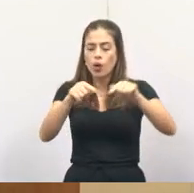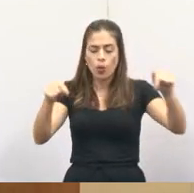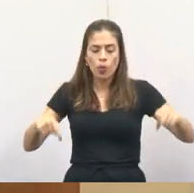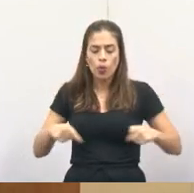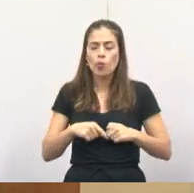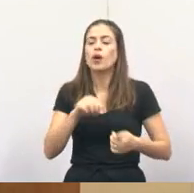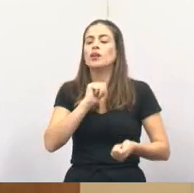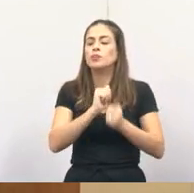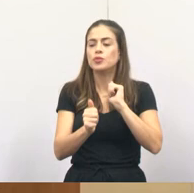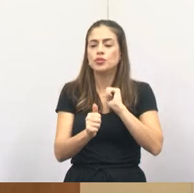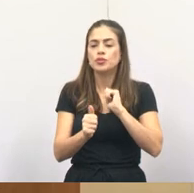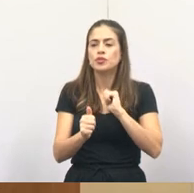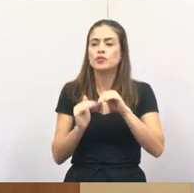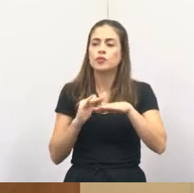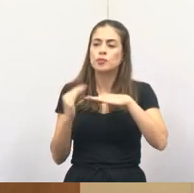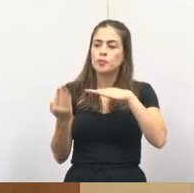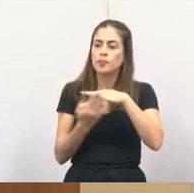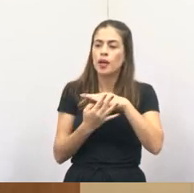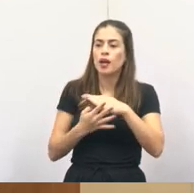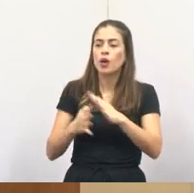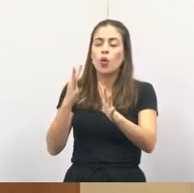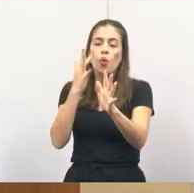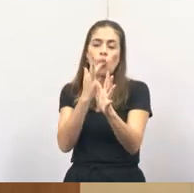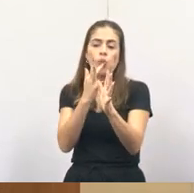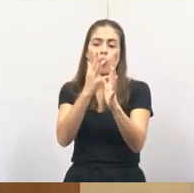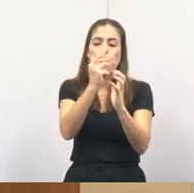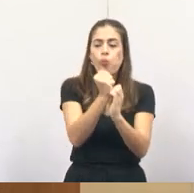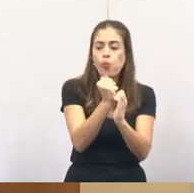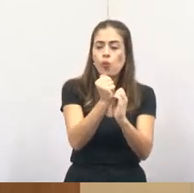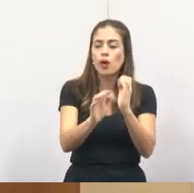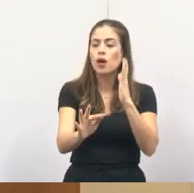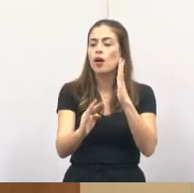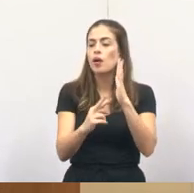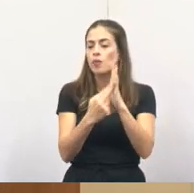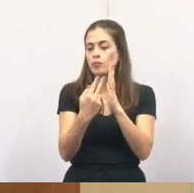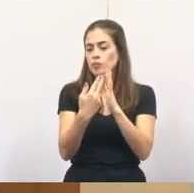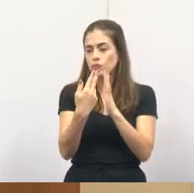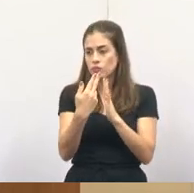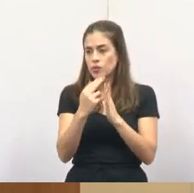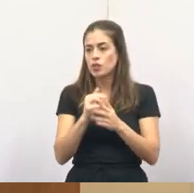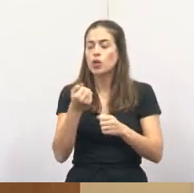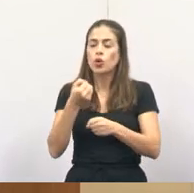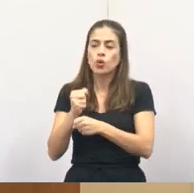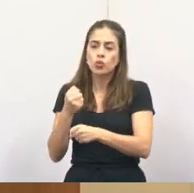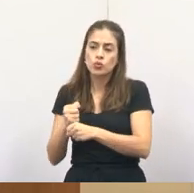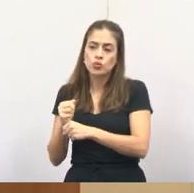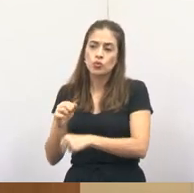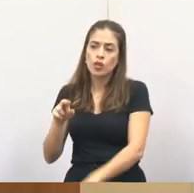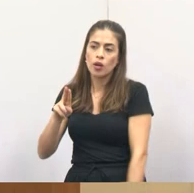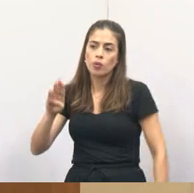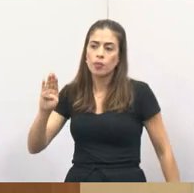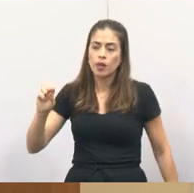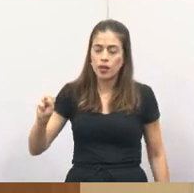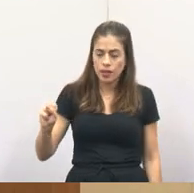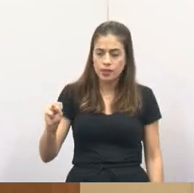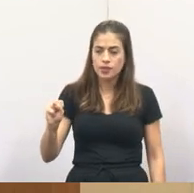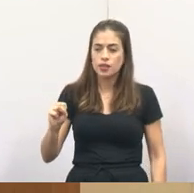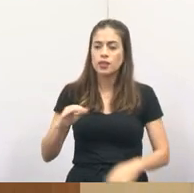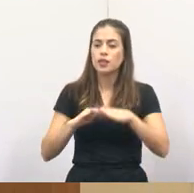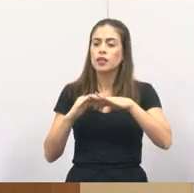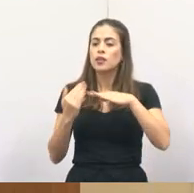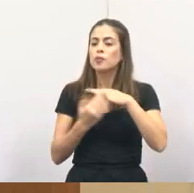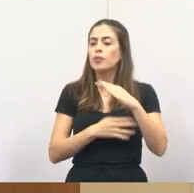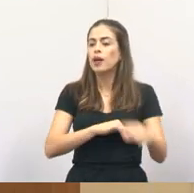bairros reduzir a fila de cirurgia no município construir por exemplo a UBS do Jardim Flórida que era para ter sido